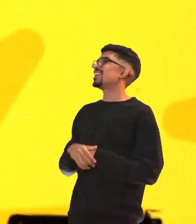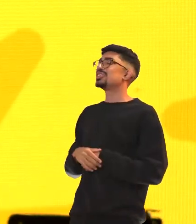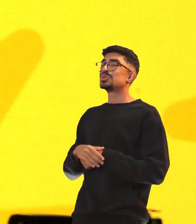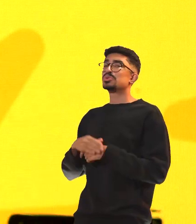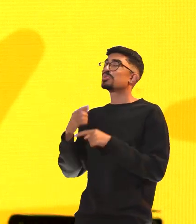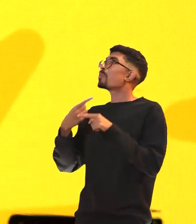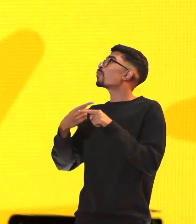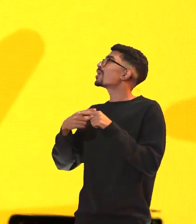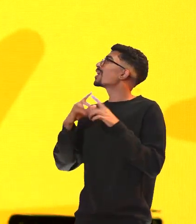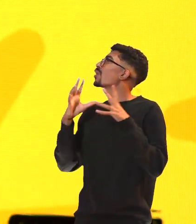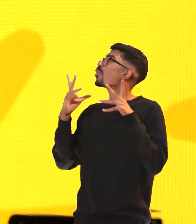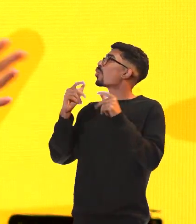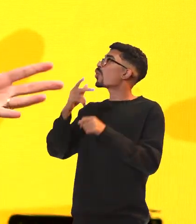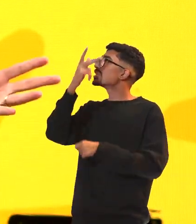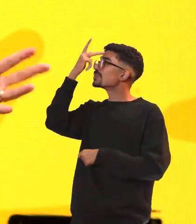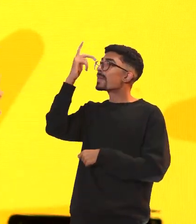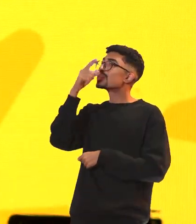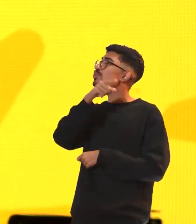hora.